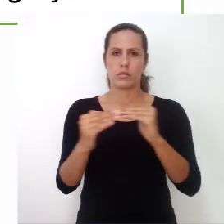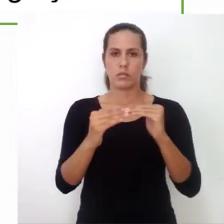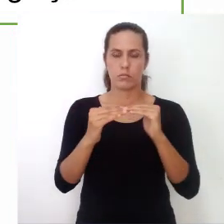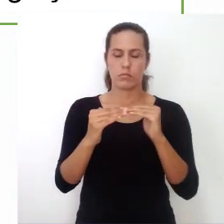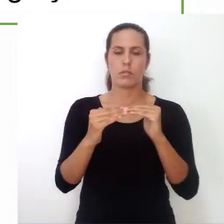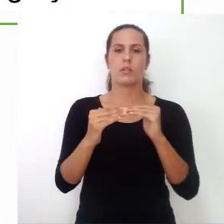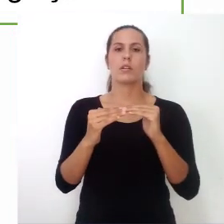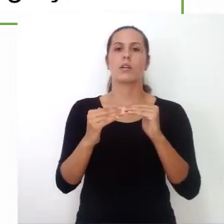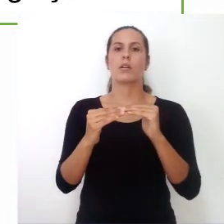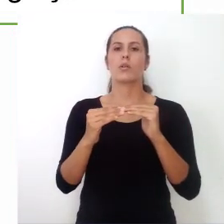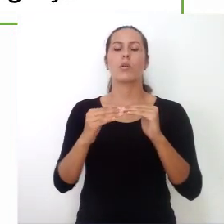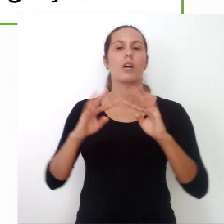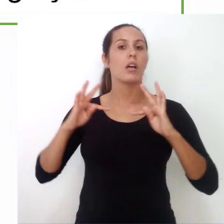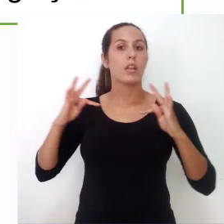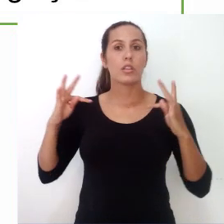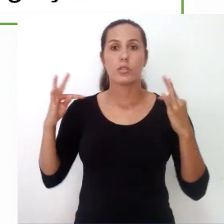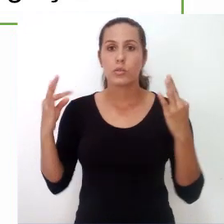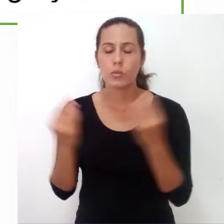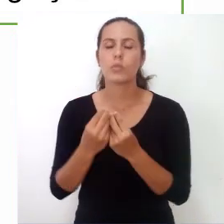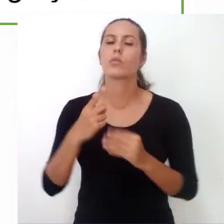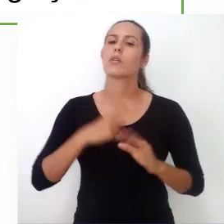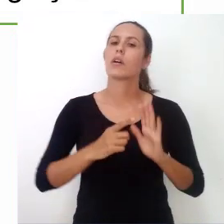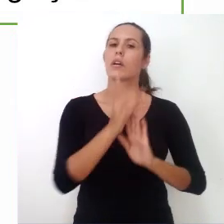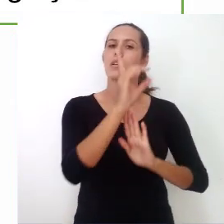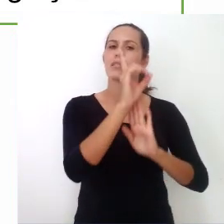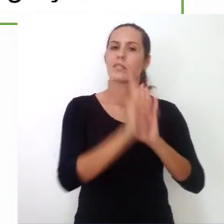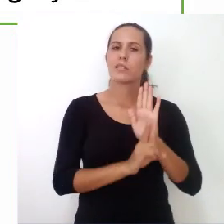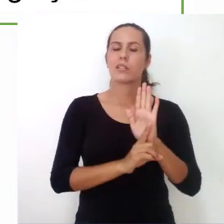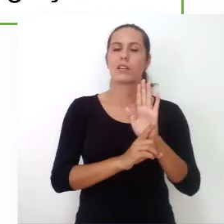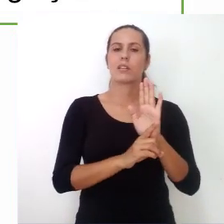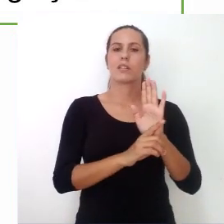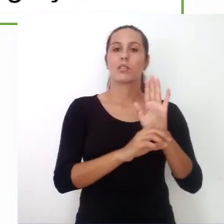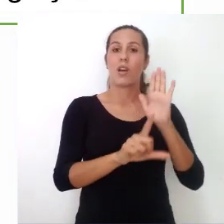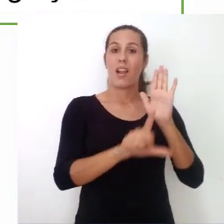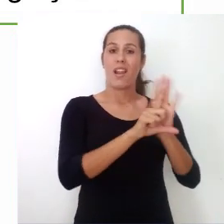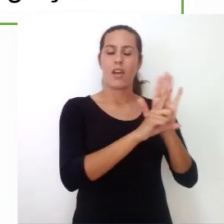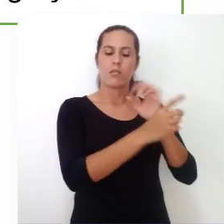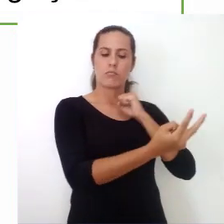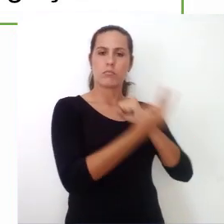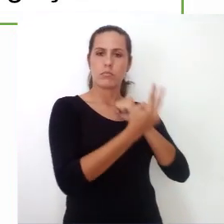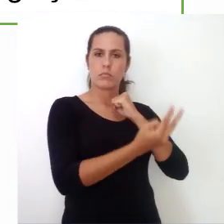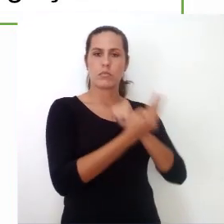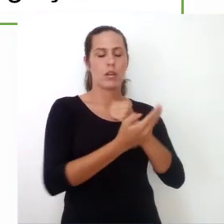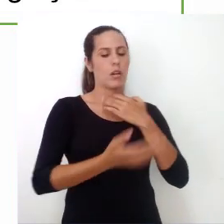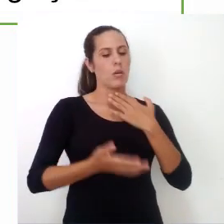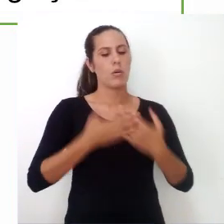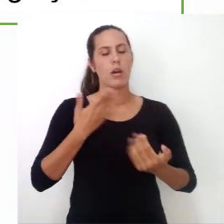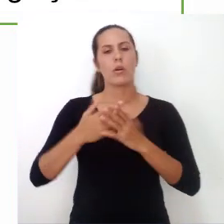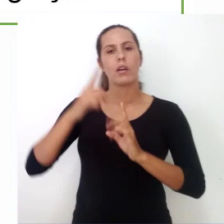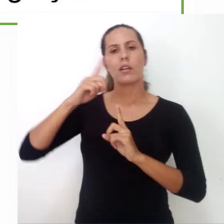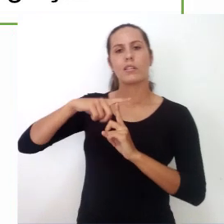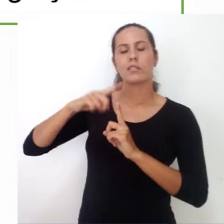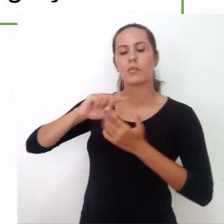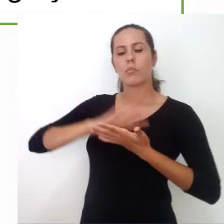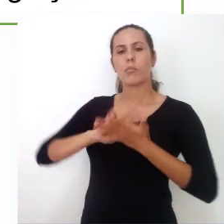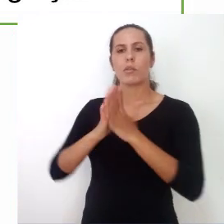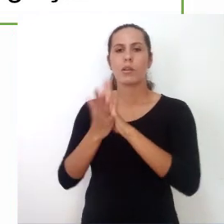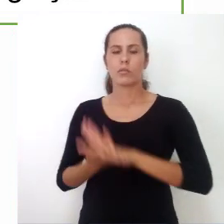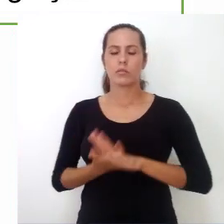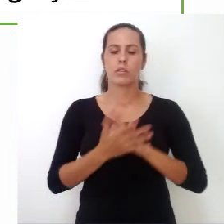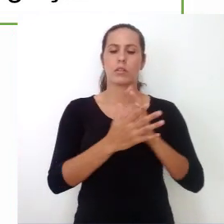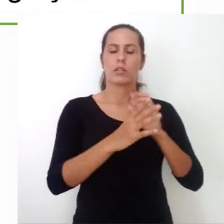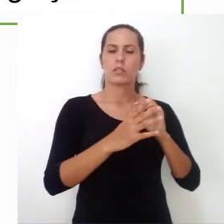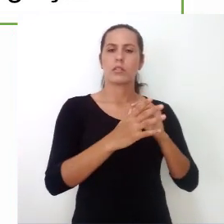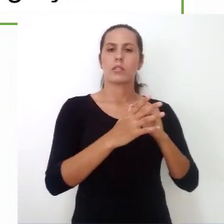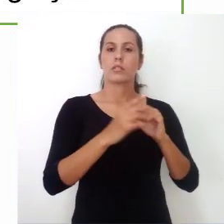igual proteção da lei. Todos têm direito à igual proteção contra qualquer discriminação que viole